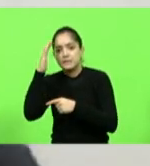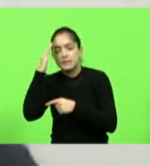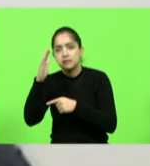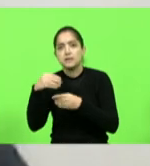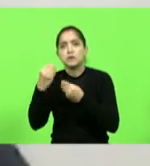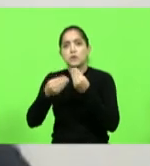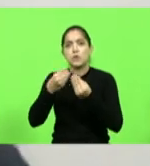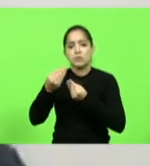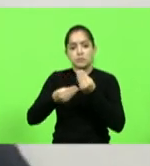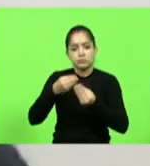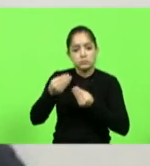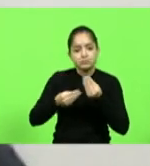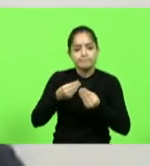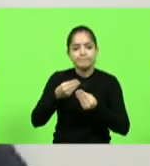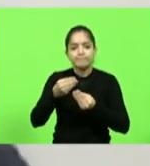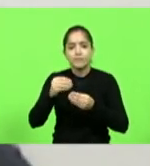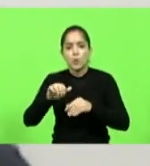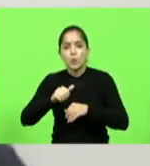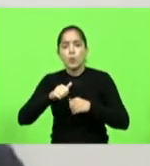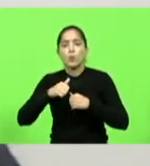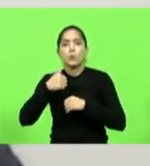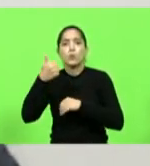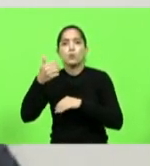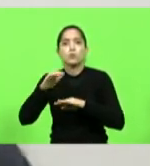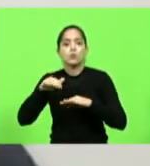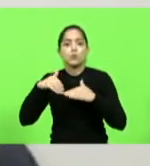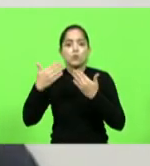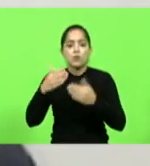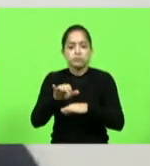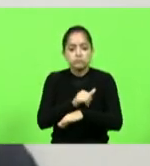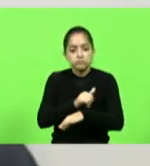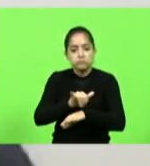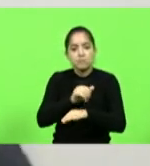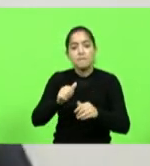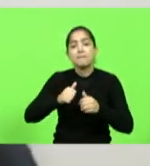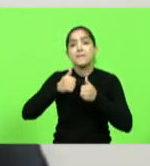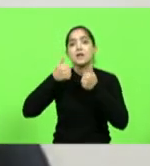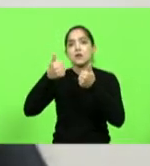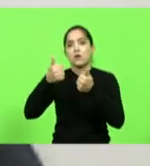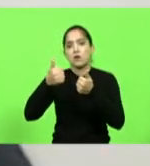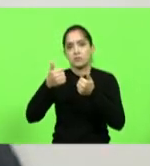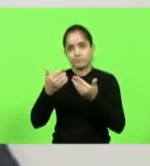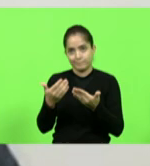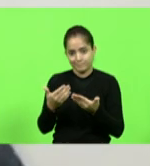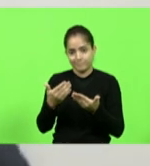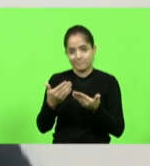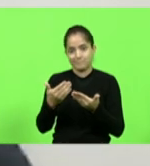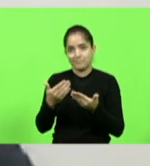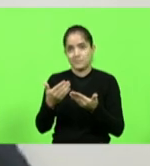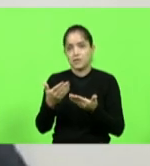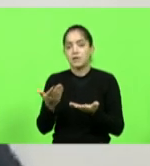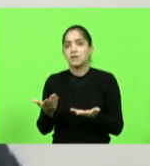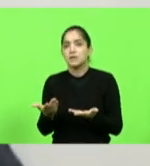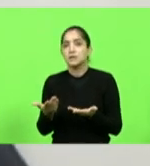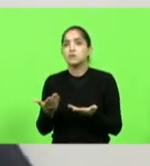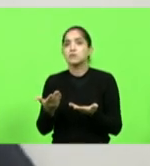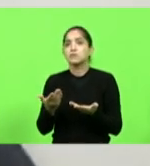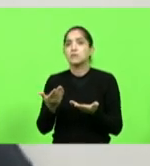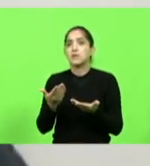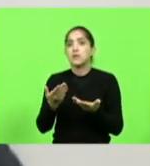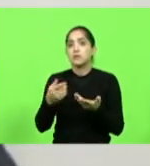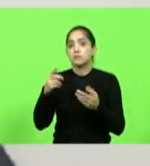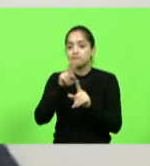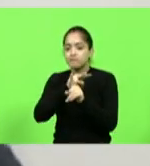para ele pensar a melhor dinâmica, a melhor didática para lidar com aquela dinâmica, né? Então, nesse sentido que a gente fala da